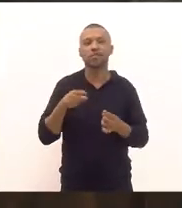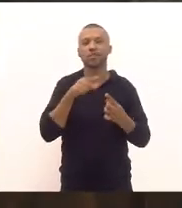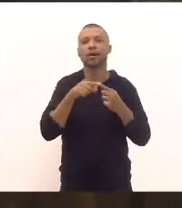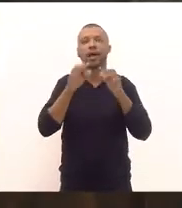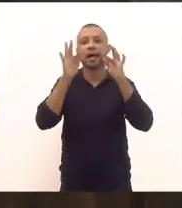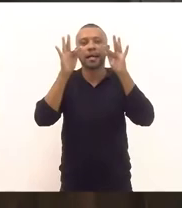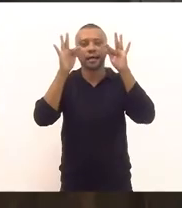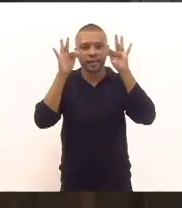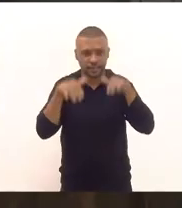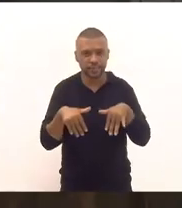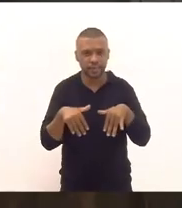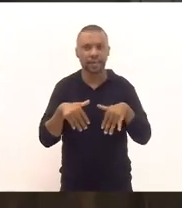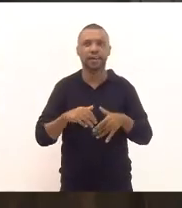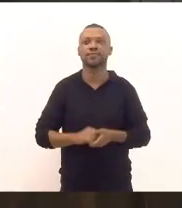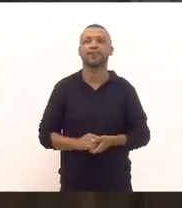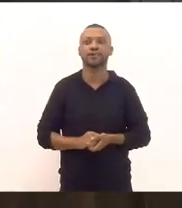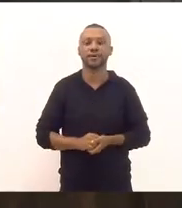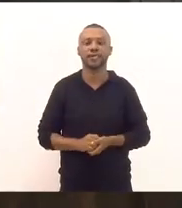ir